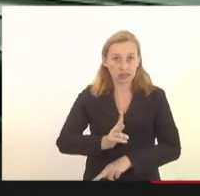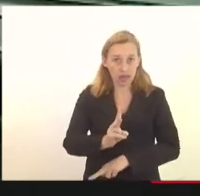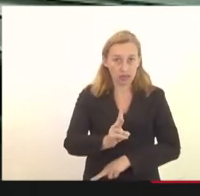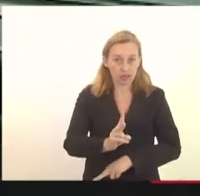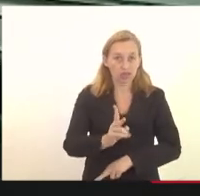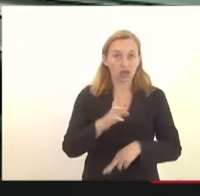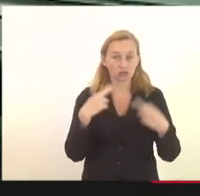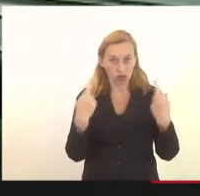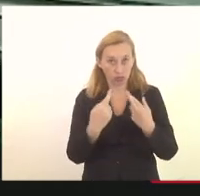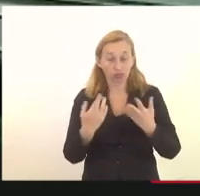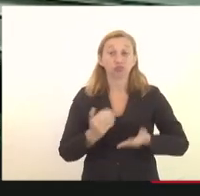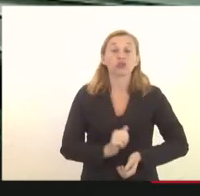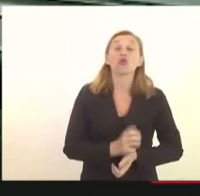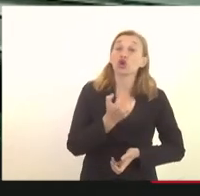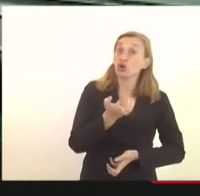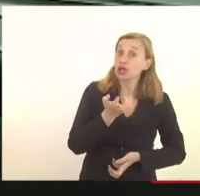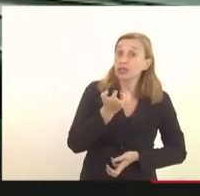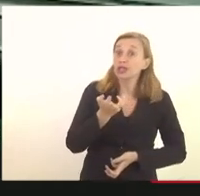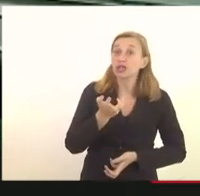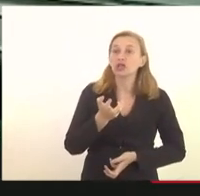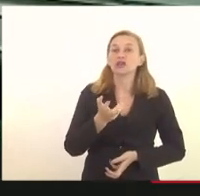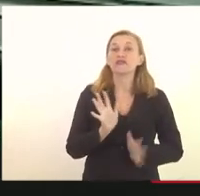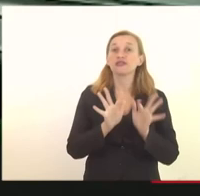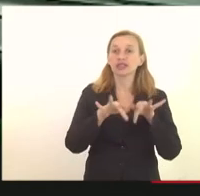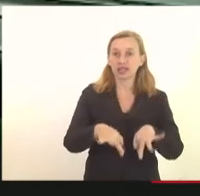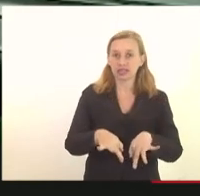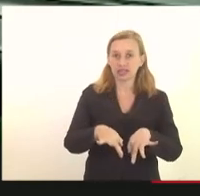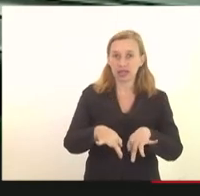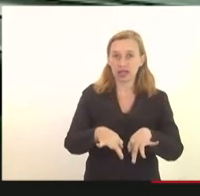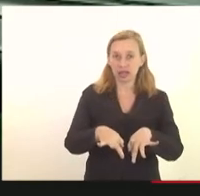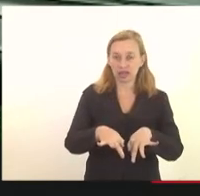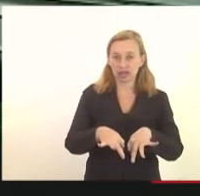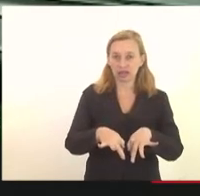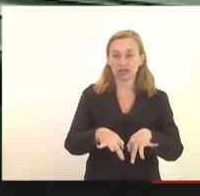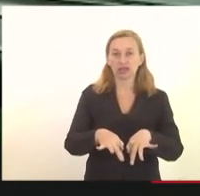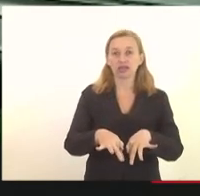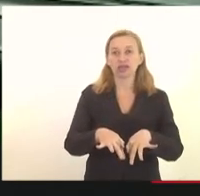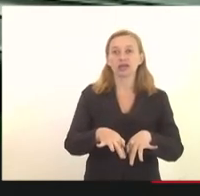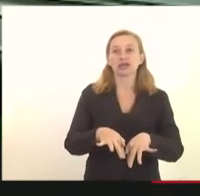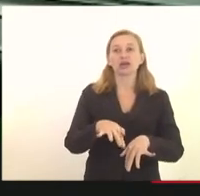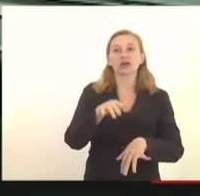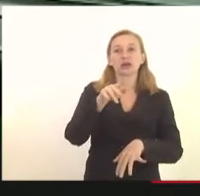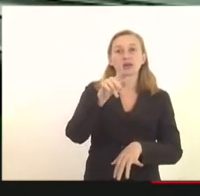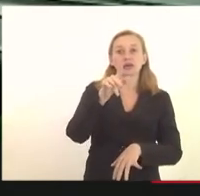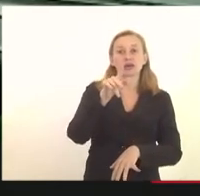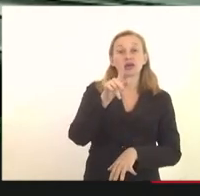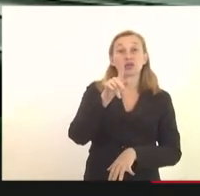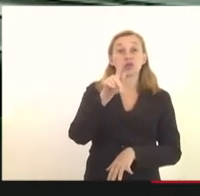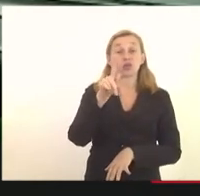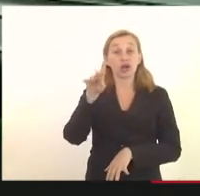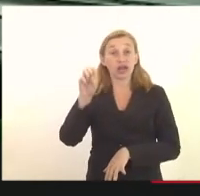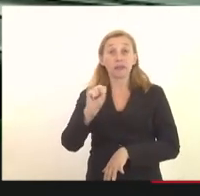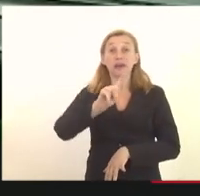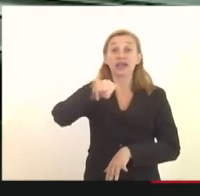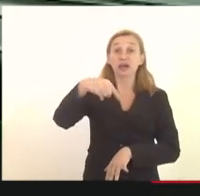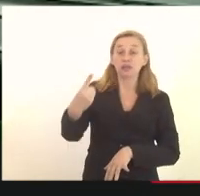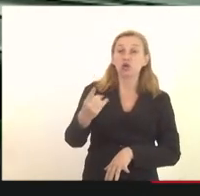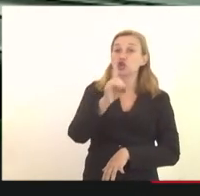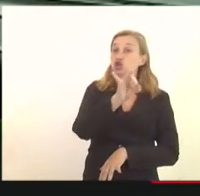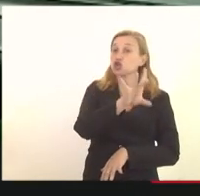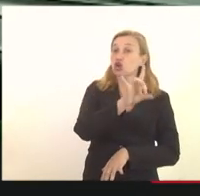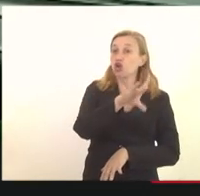tradicionalmente. Porque a gente queria encerrar o capítulo do gás para depois a gente continuar só com o